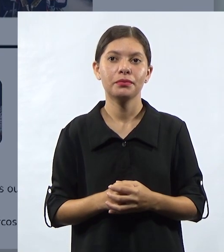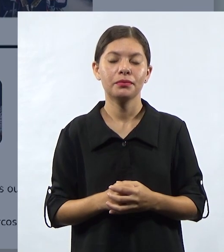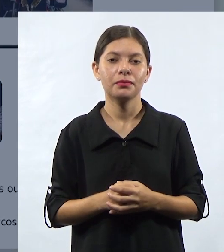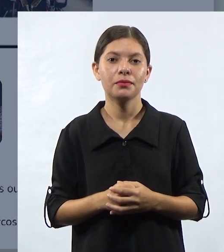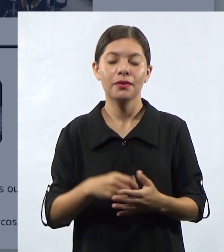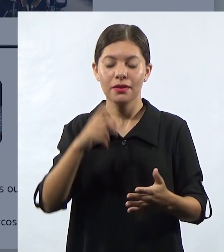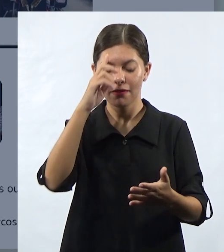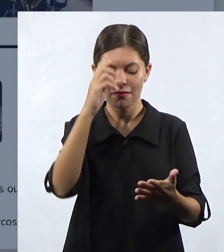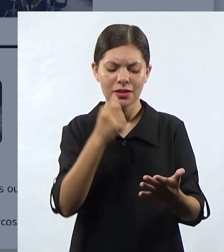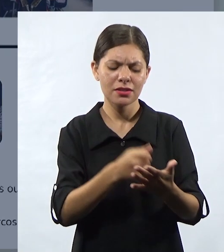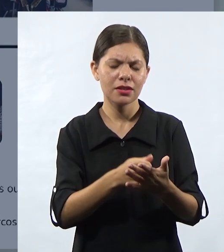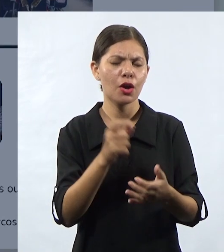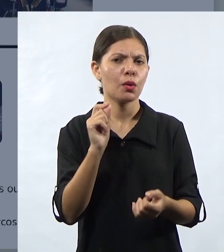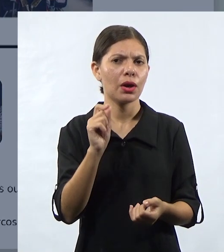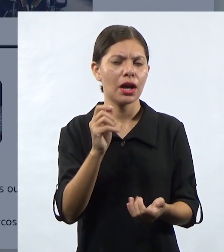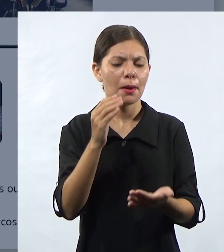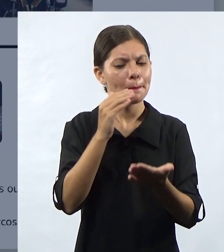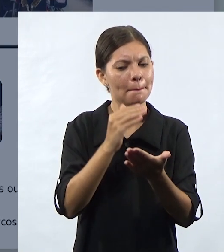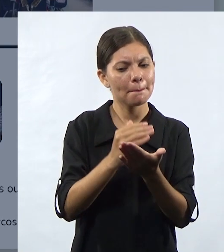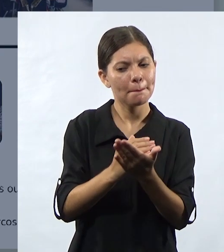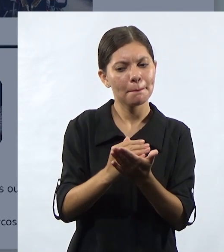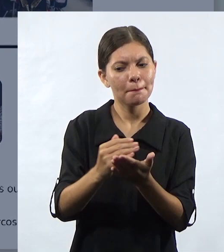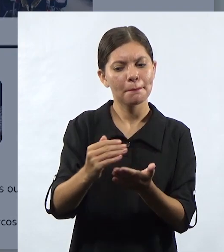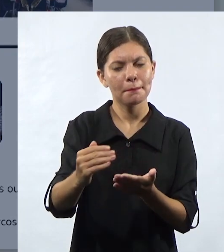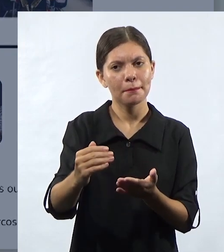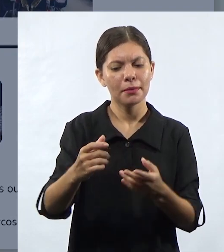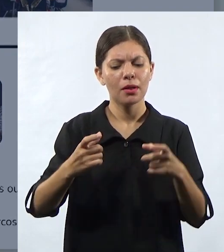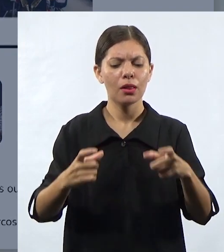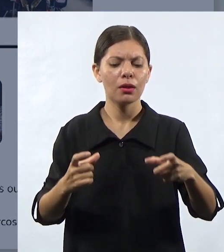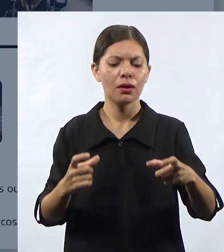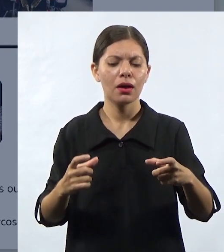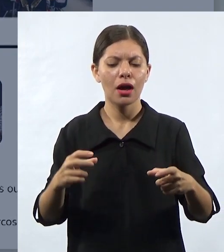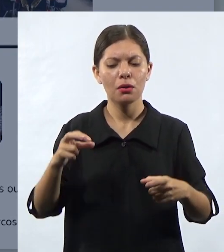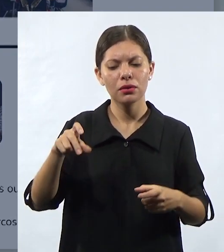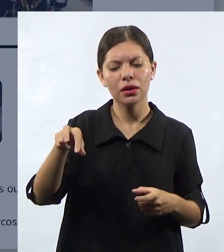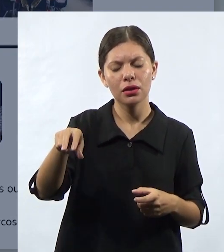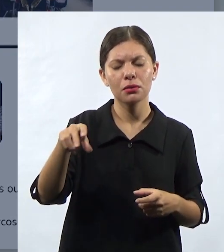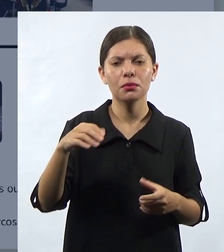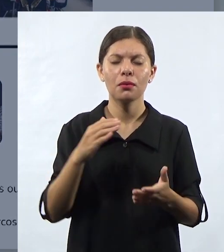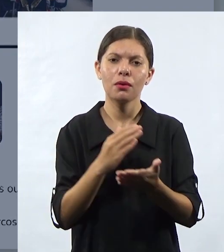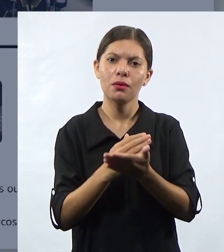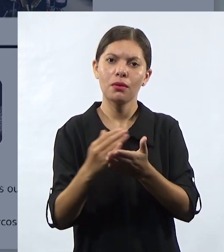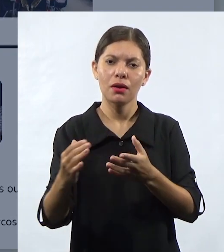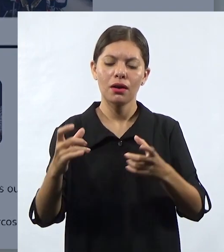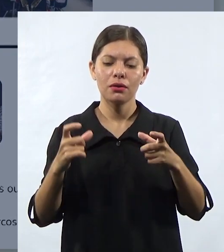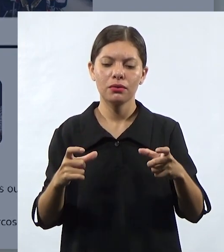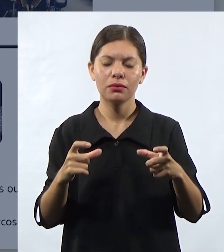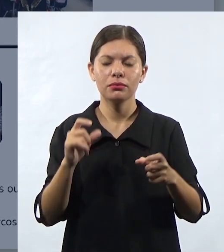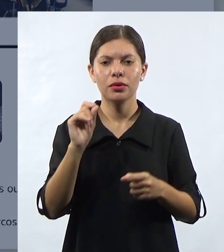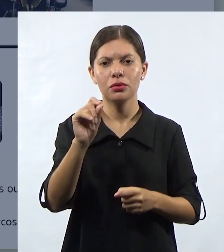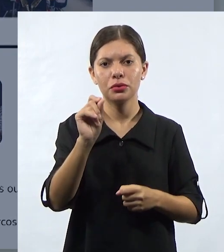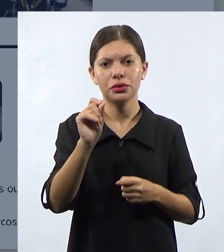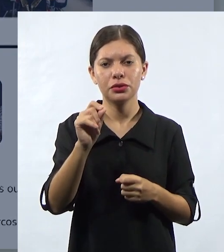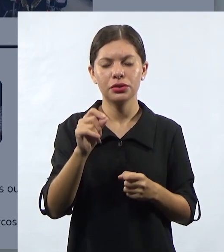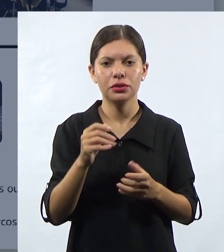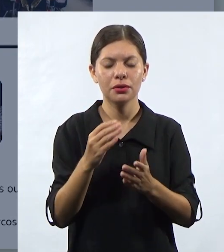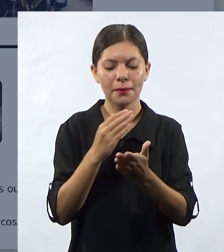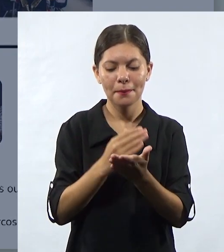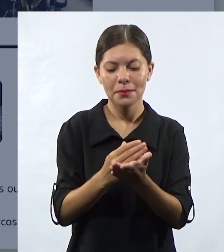é um marco inicial, quer dizer, da onde que eu estou partindo, né? De onde você vai começar